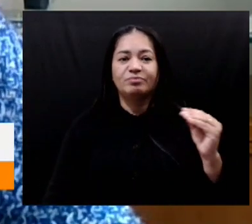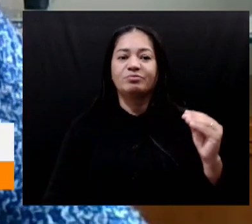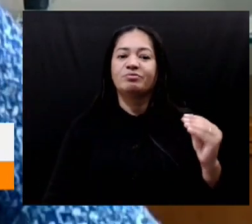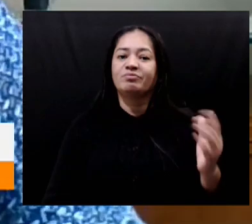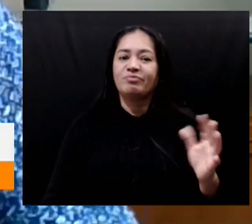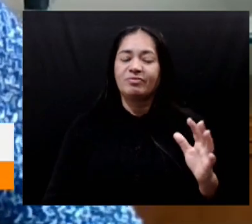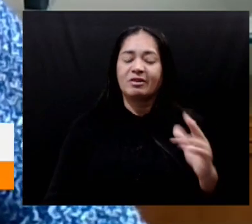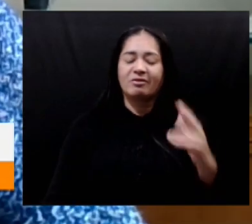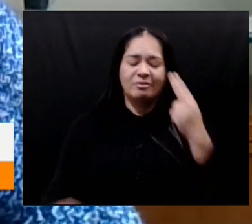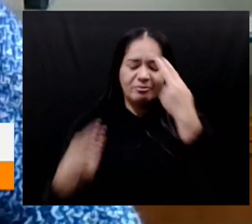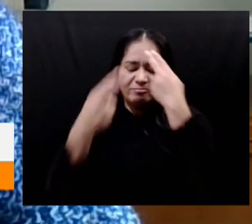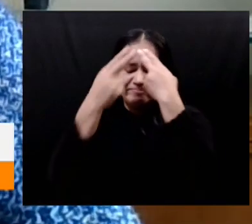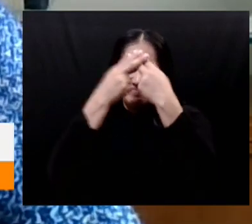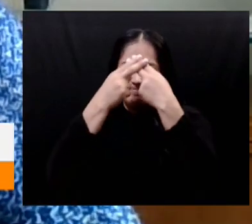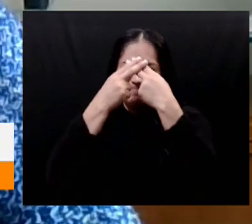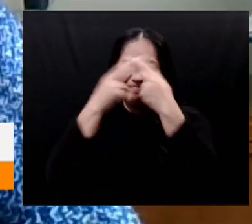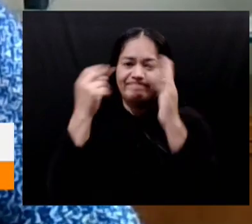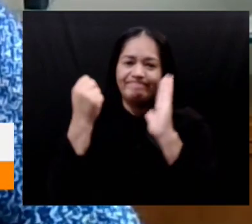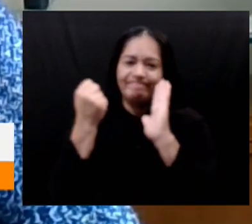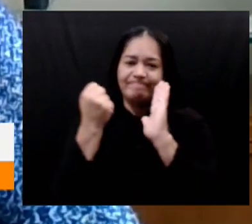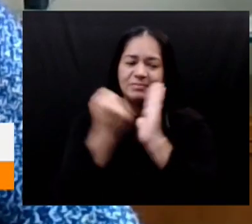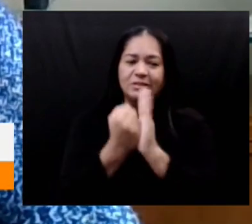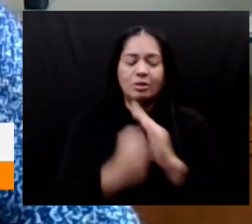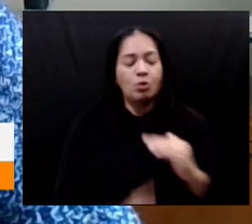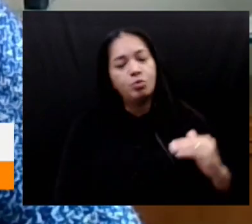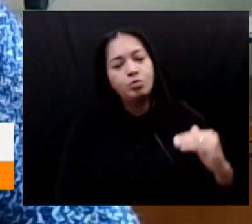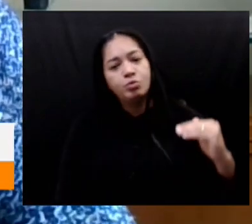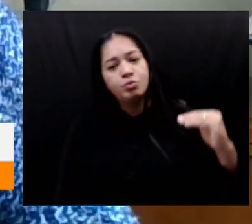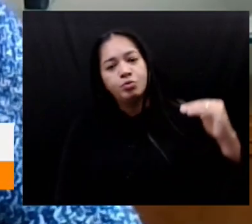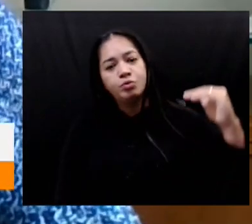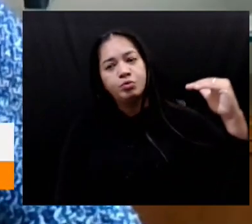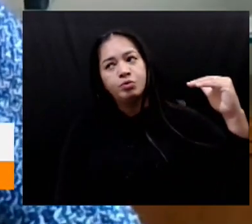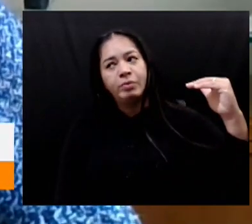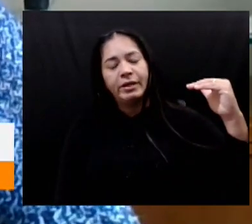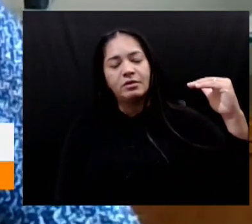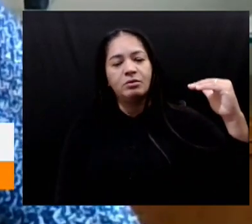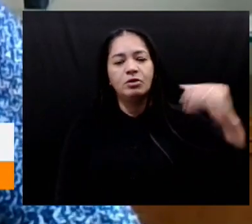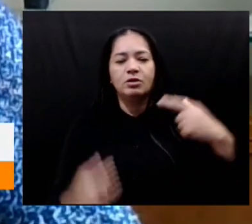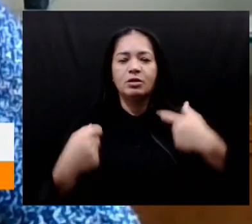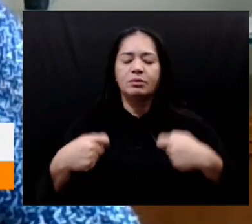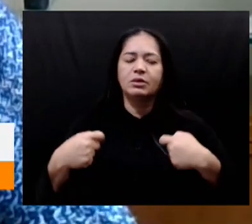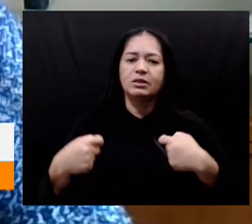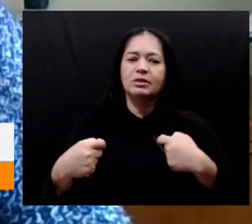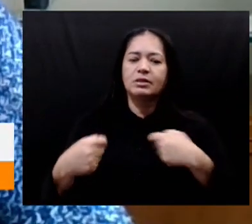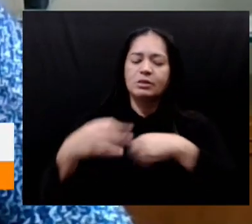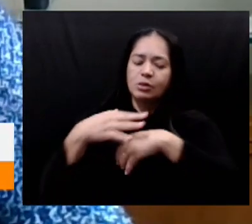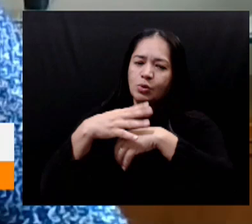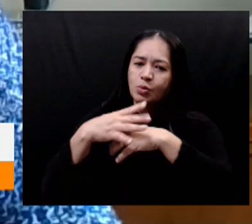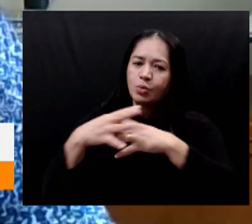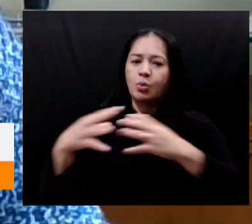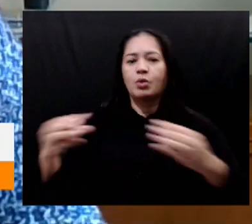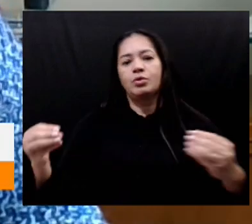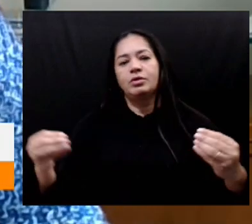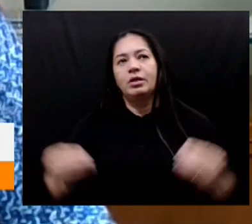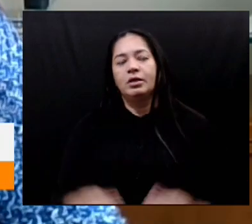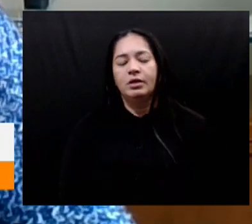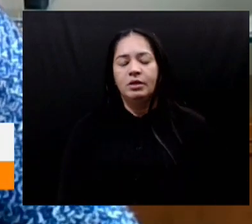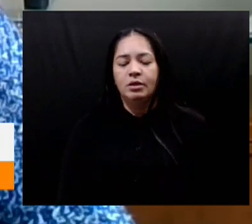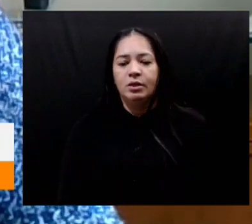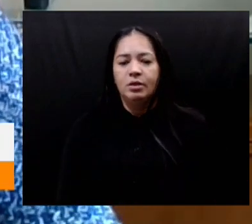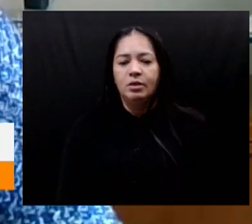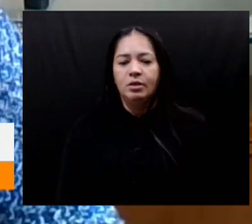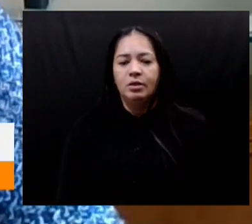marcas. E esse adulto depois vai precisar curar, vamos assim dizer. Por isso é que hoje a gente